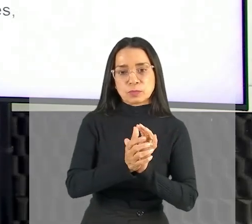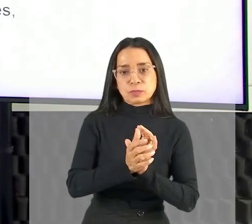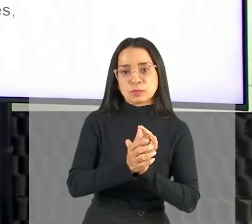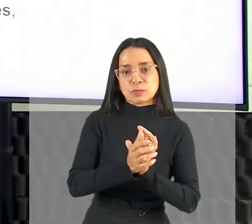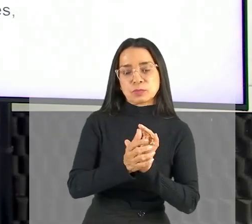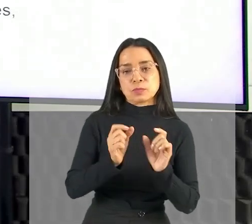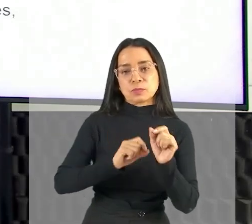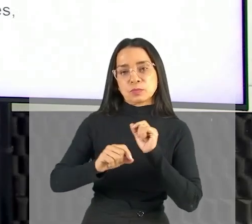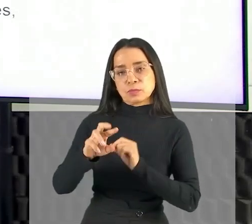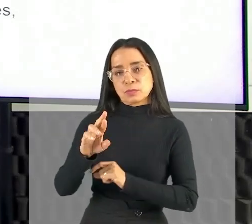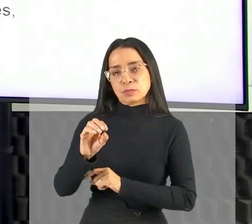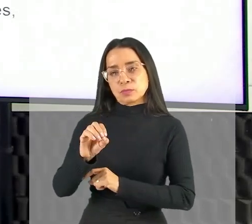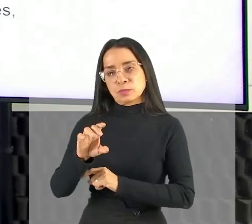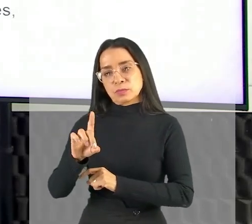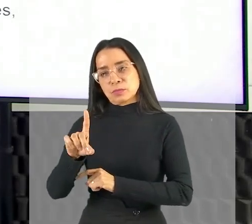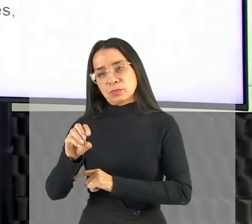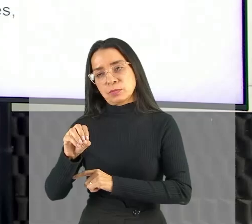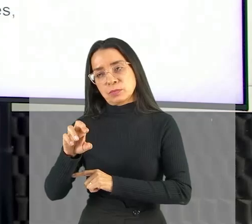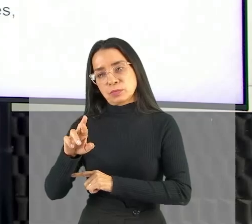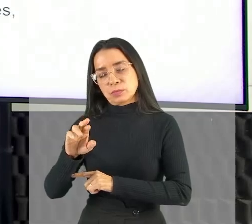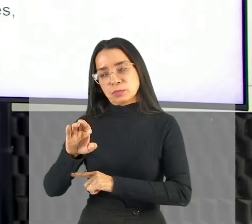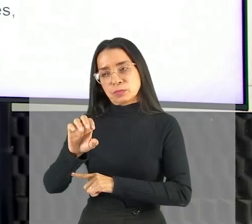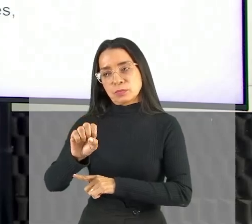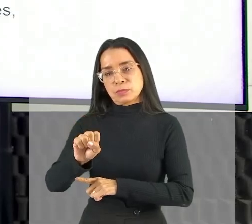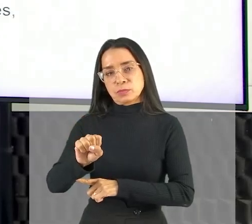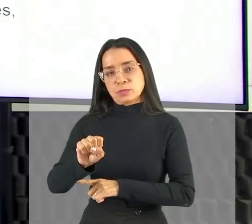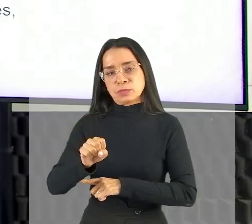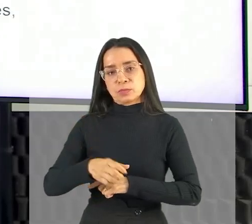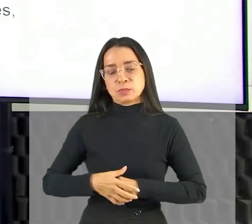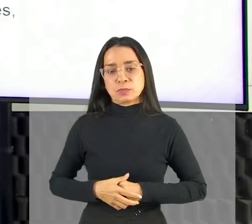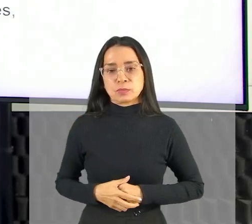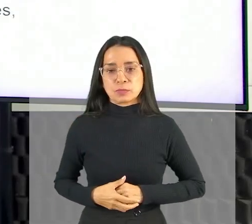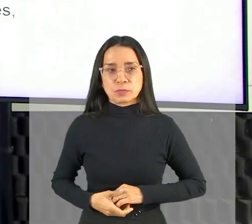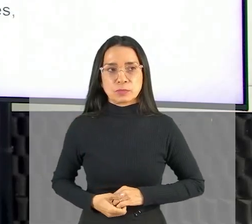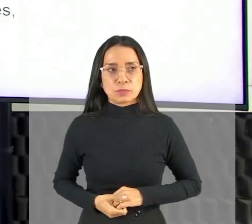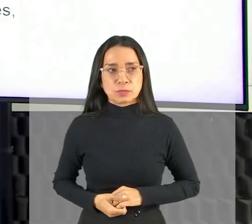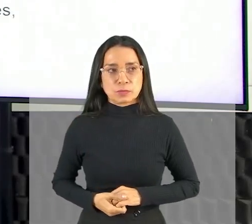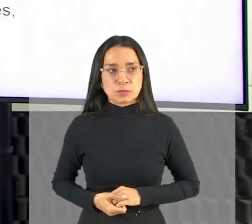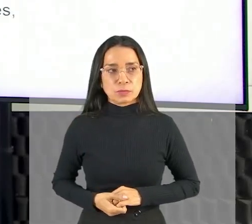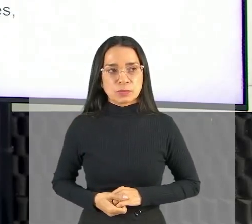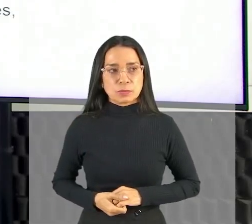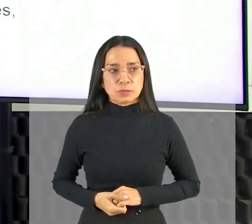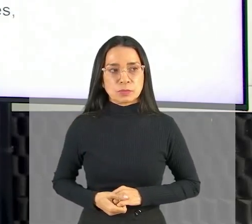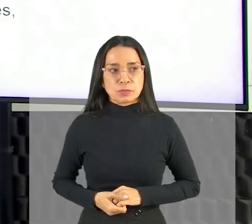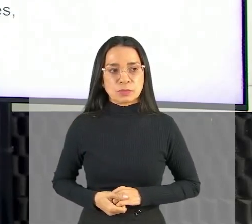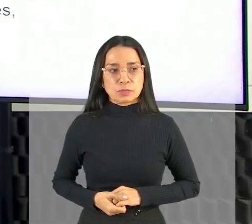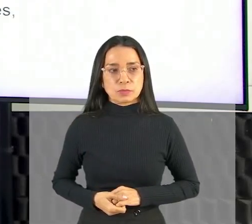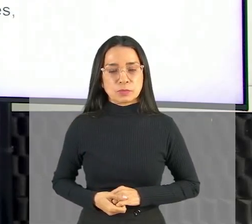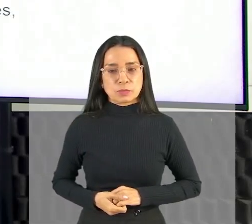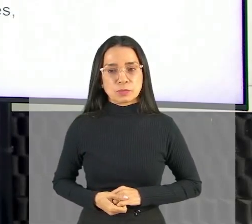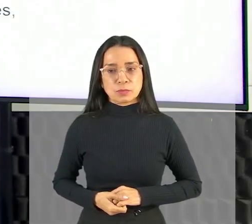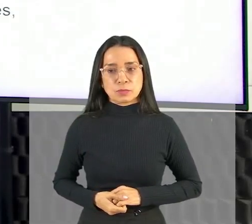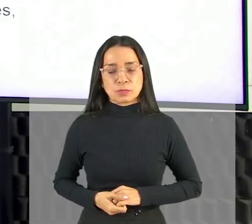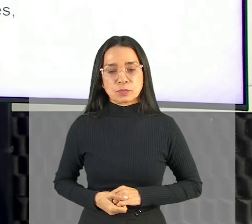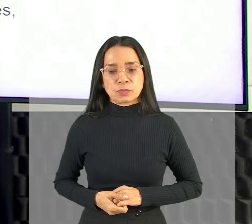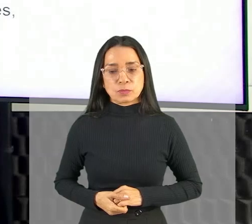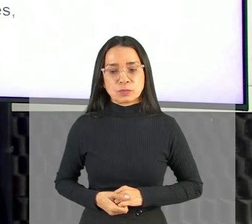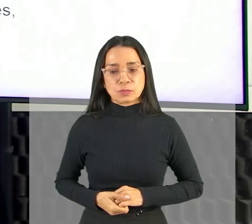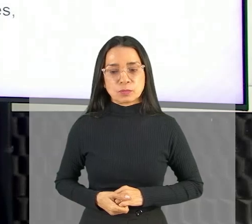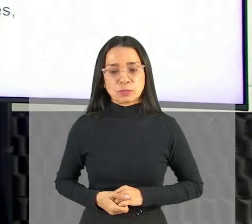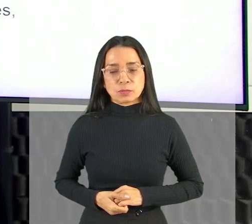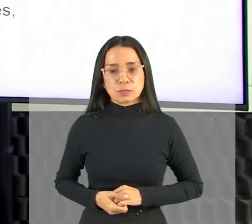que a gente vai certamente usar aí para responder essa questão então um grupo de